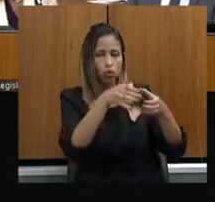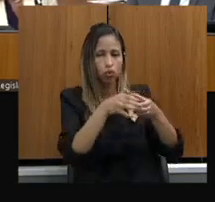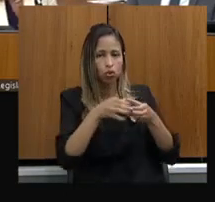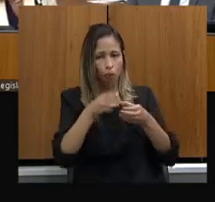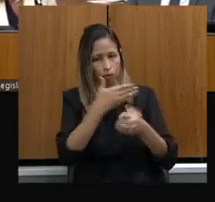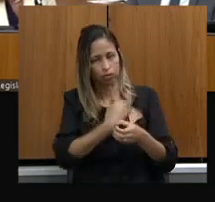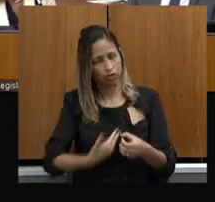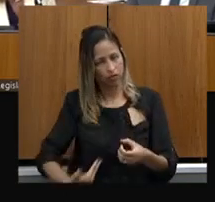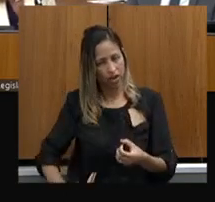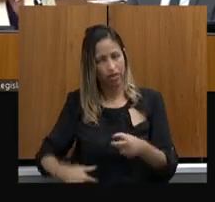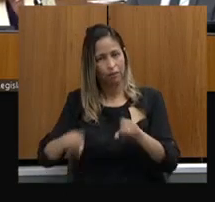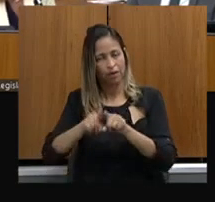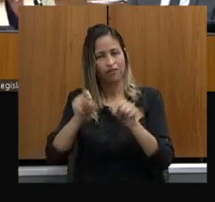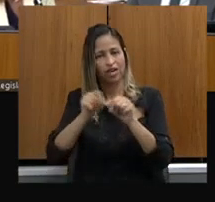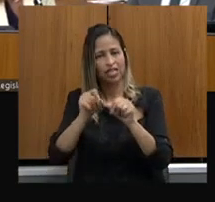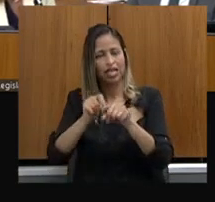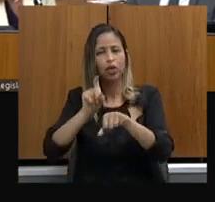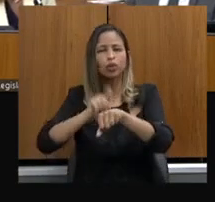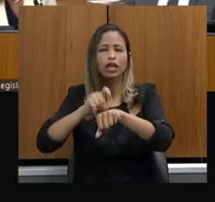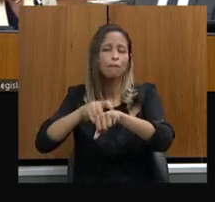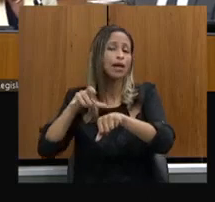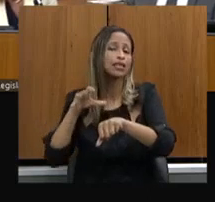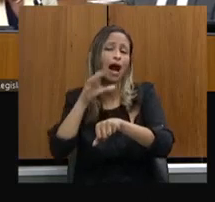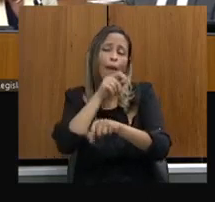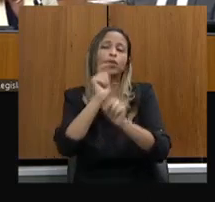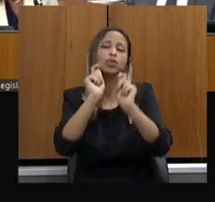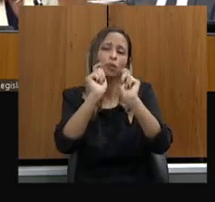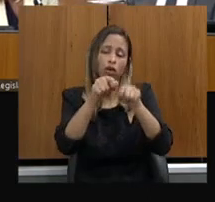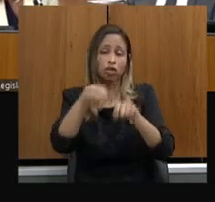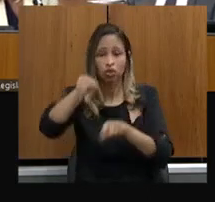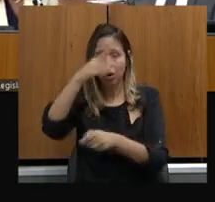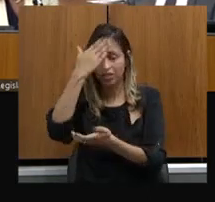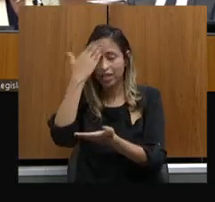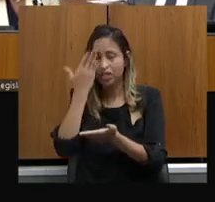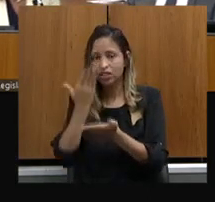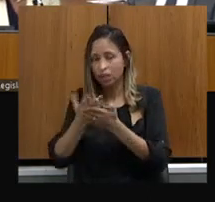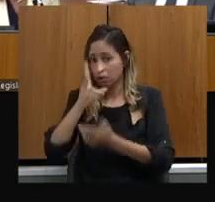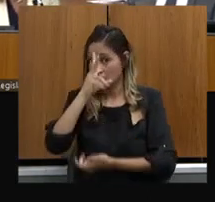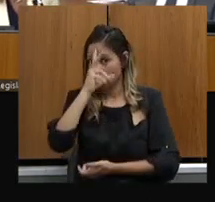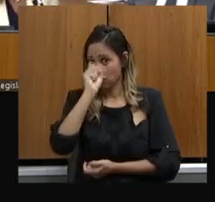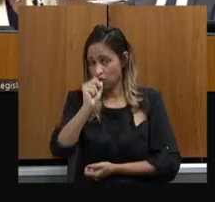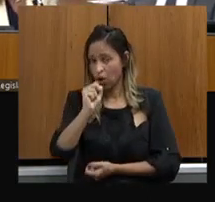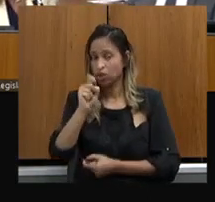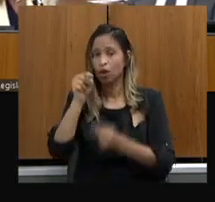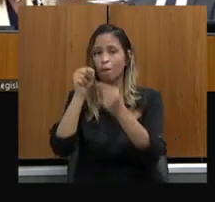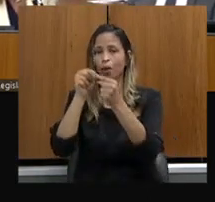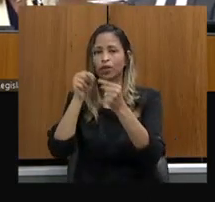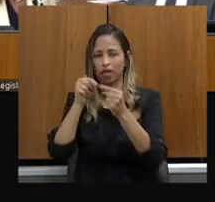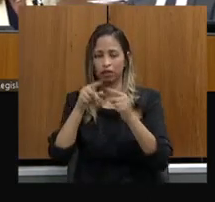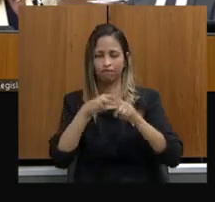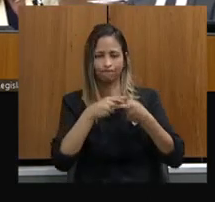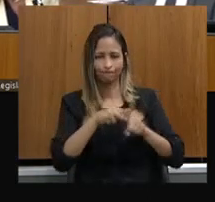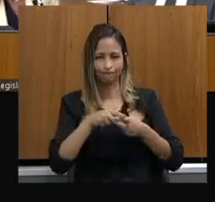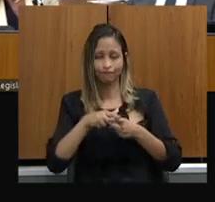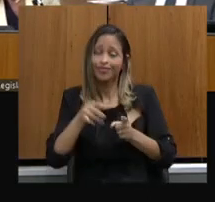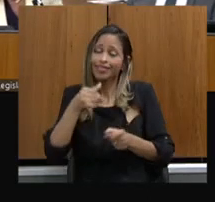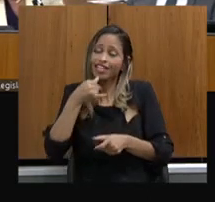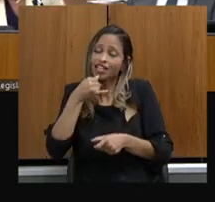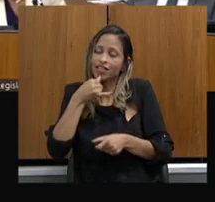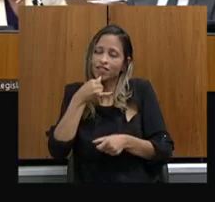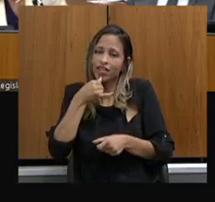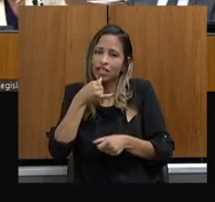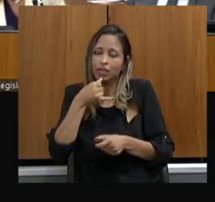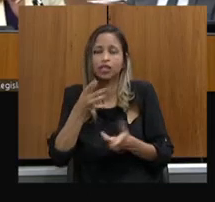públicas para concluí-lo no prazo mais breve possível porque nós acreditamos fortemente que o modelo atual de reparação e infelizmente